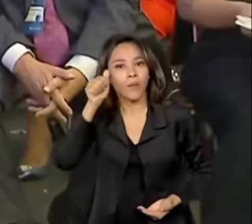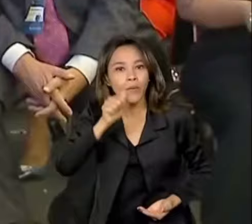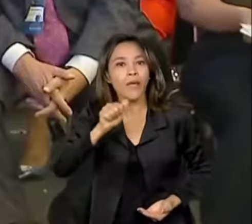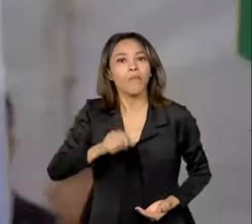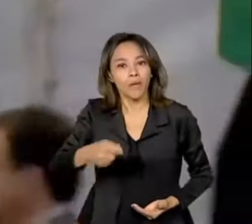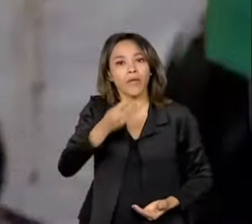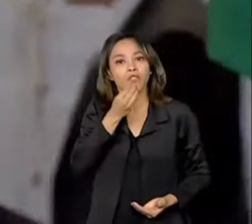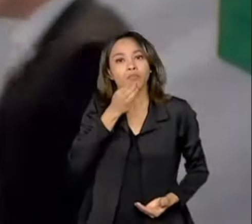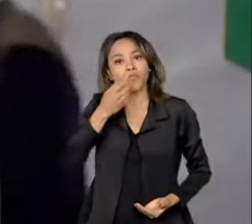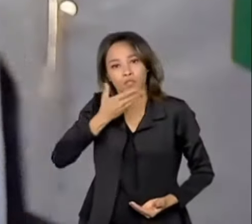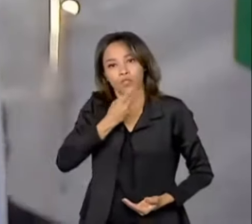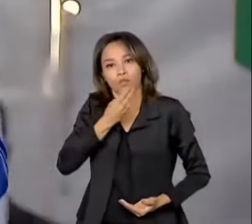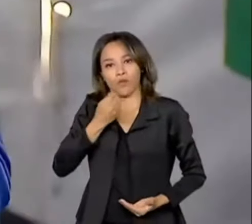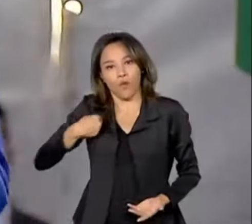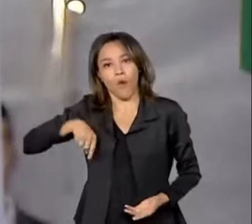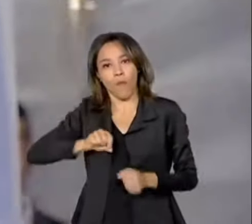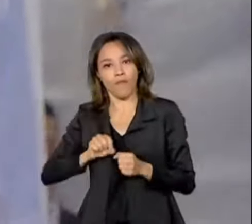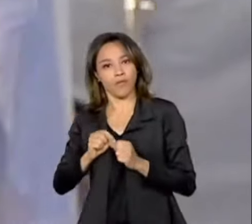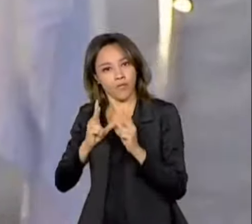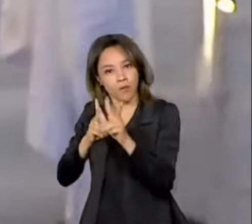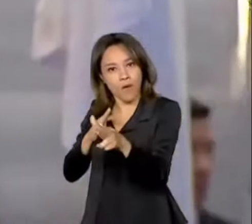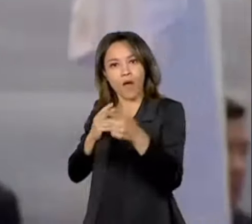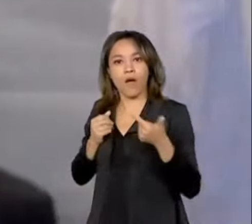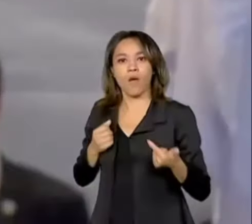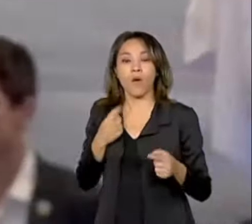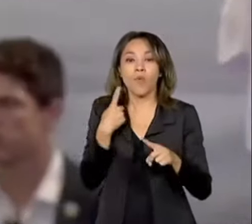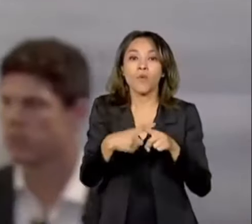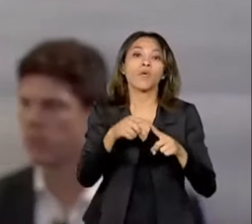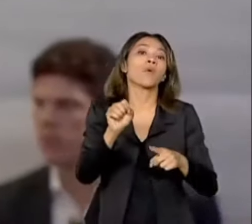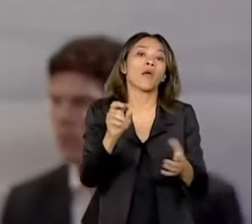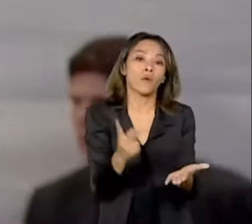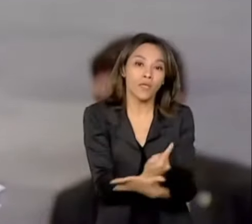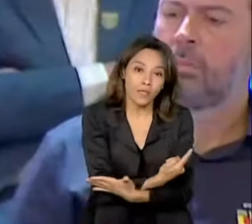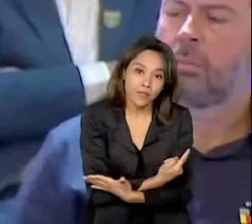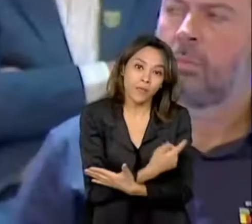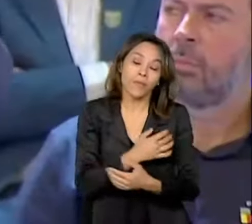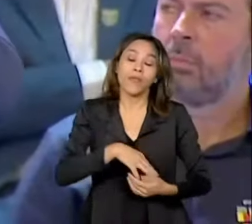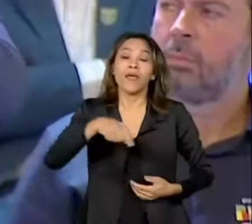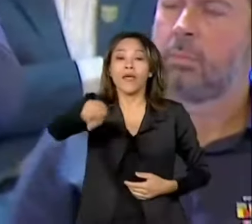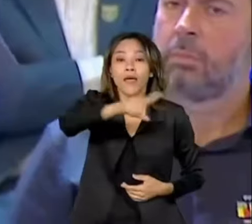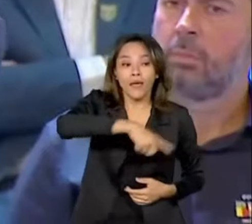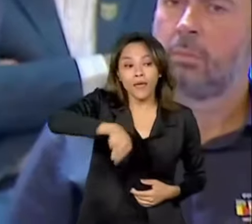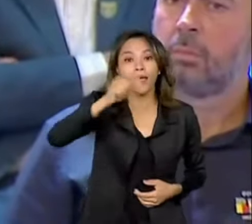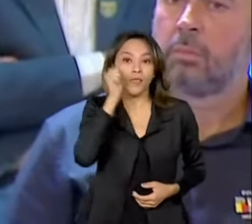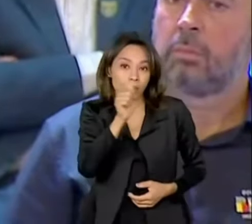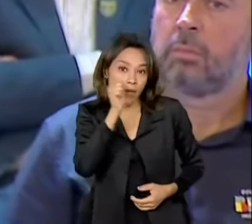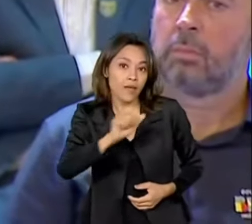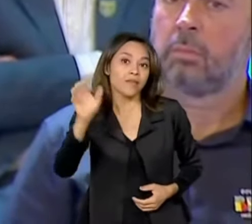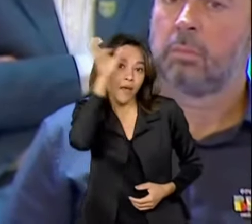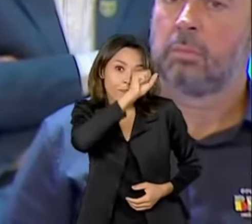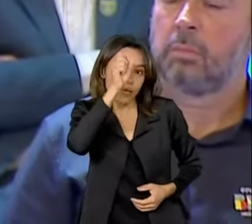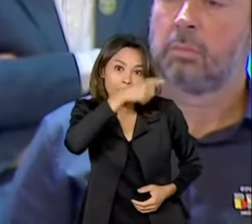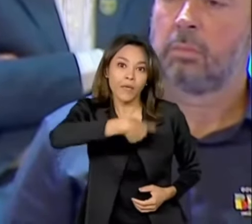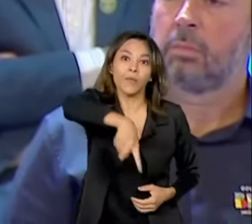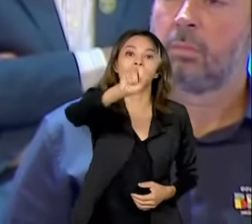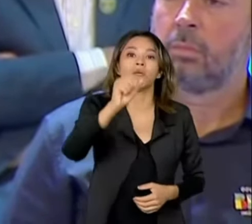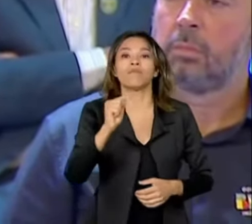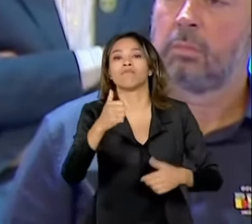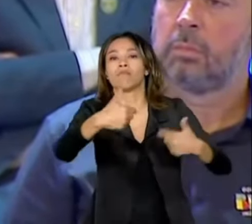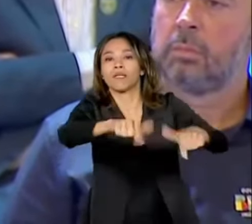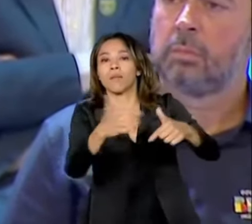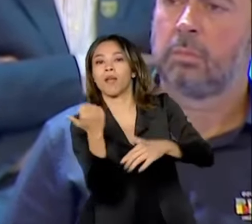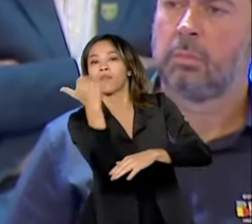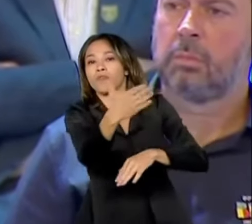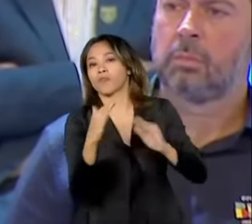deveria fazer também. Porque uma outra coisa que aconteceu é que as mulheres aprenderam a ir para o mercado de trabalho,